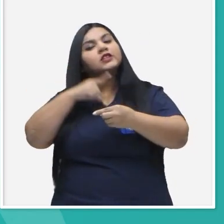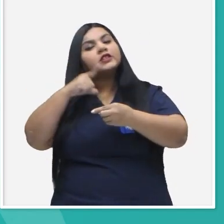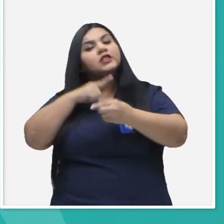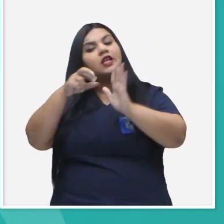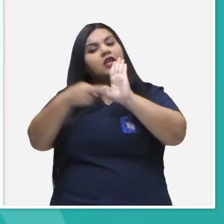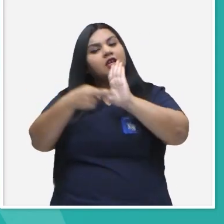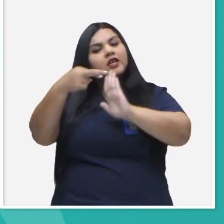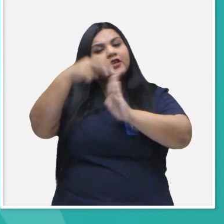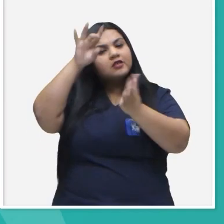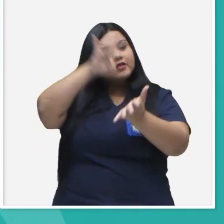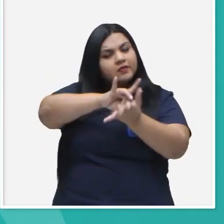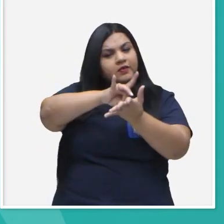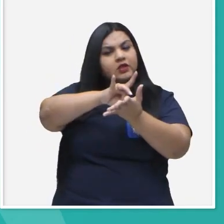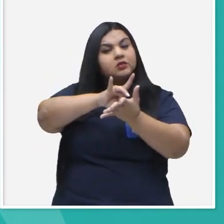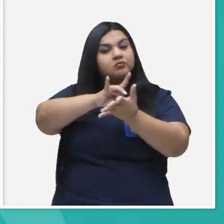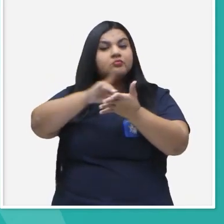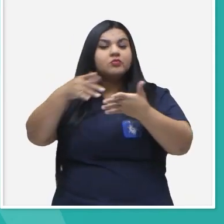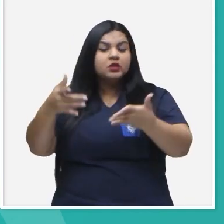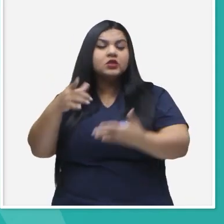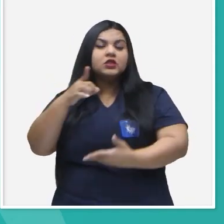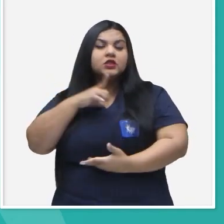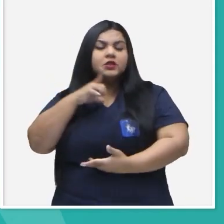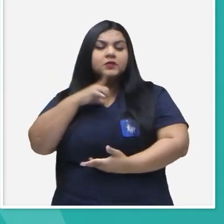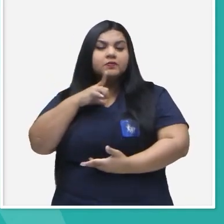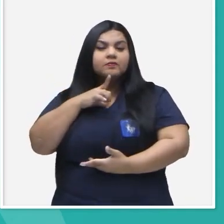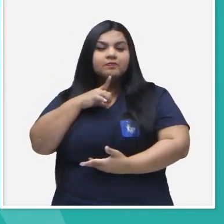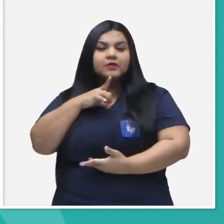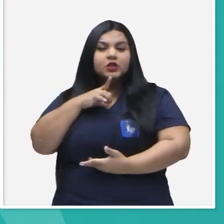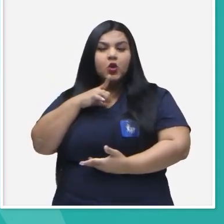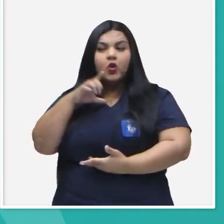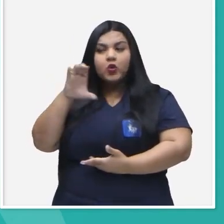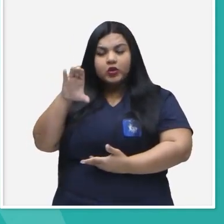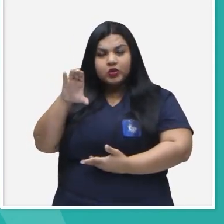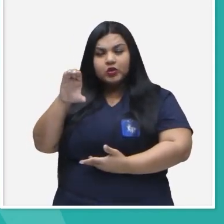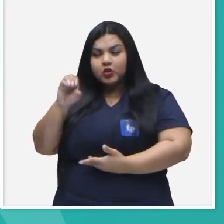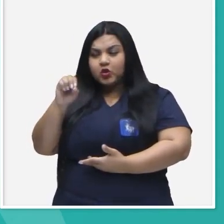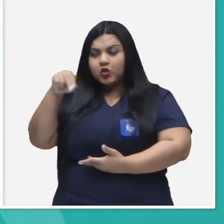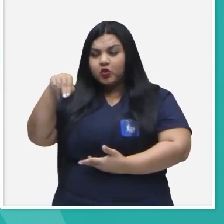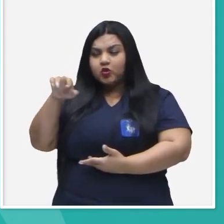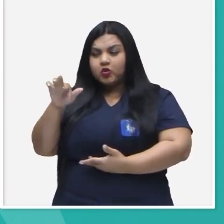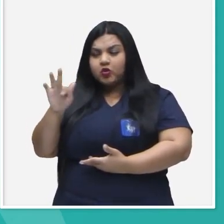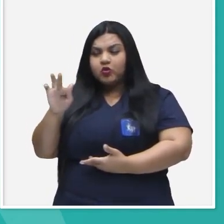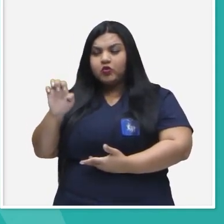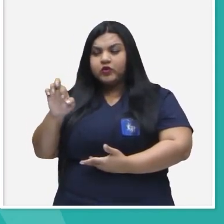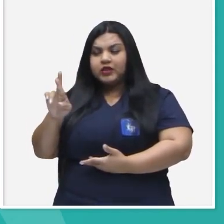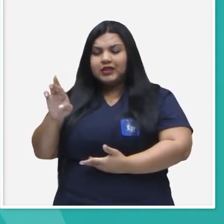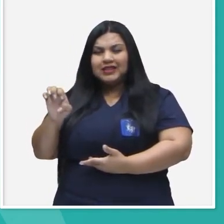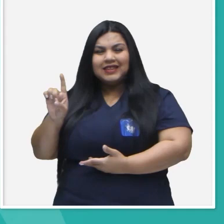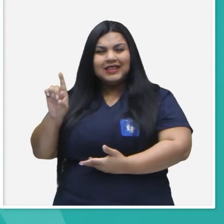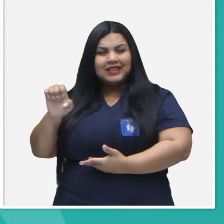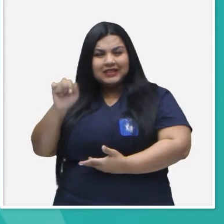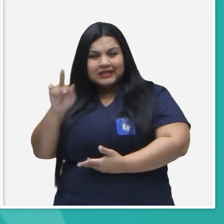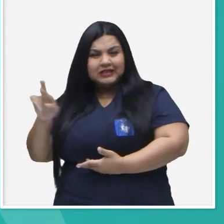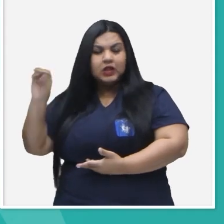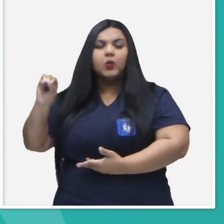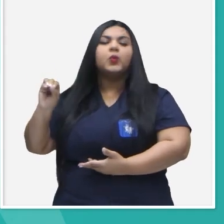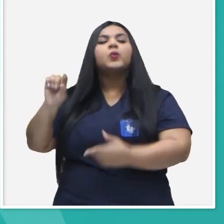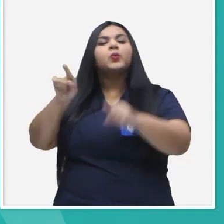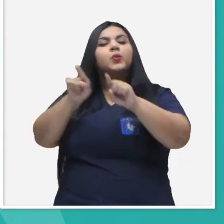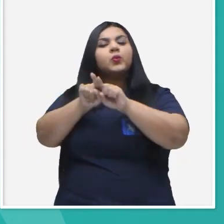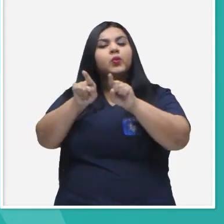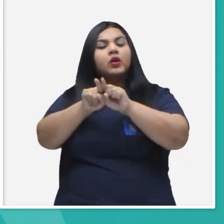regras oficiais, ou seja, elas possuem aí as suas confederações e federações também. E como exemplo